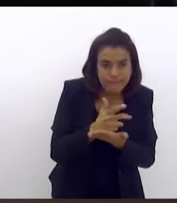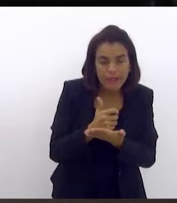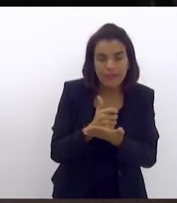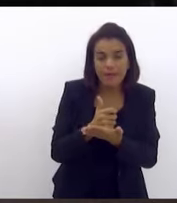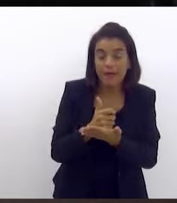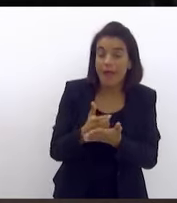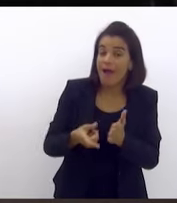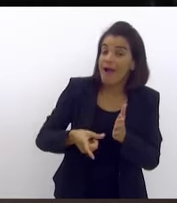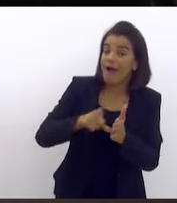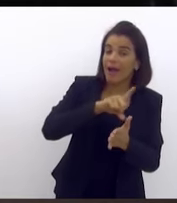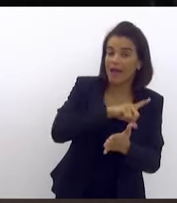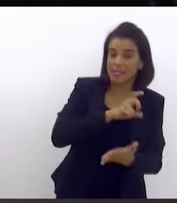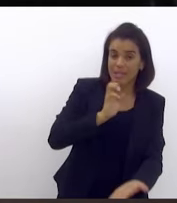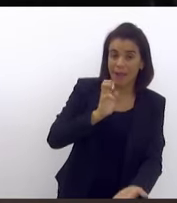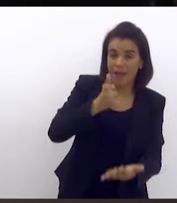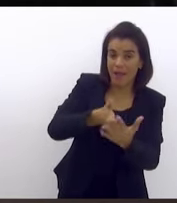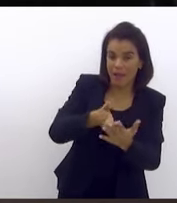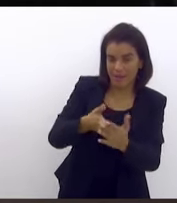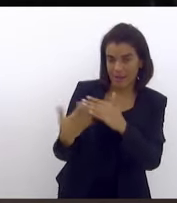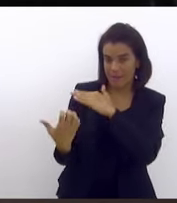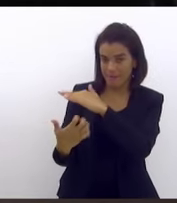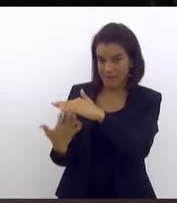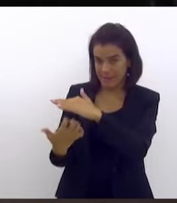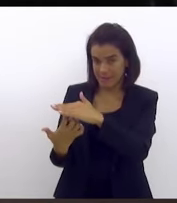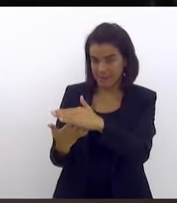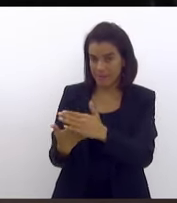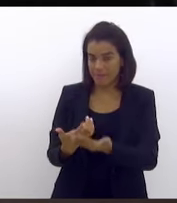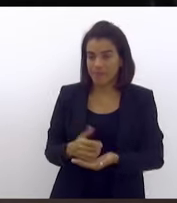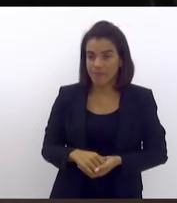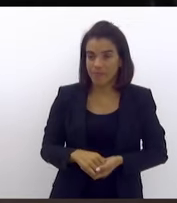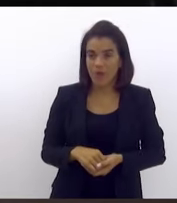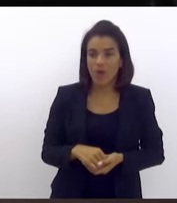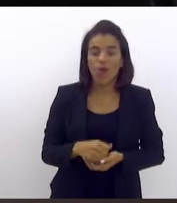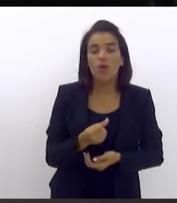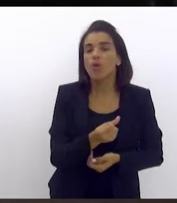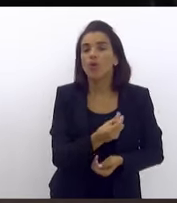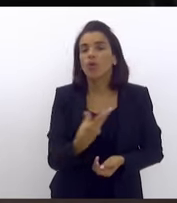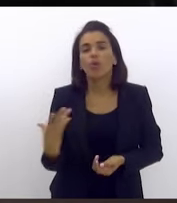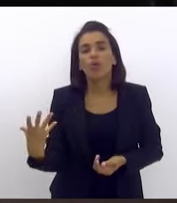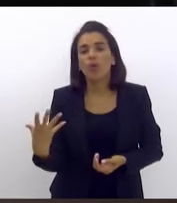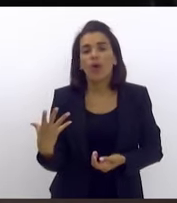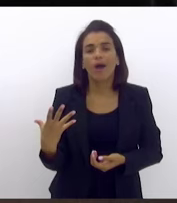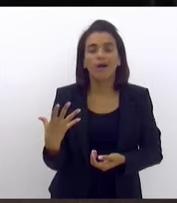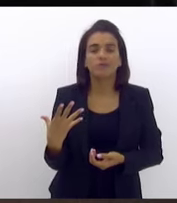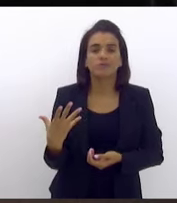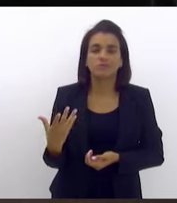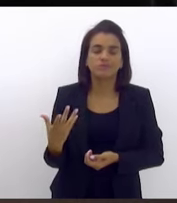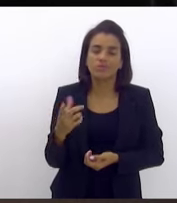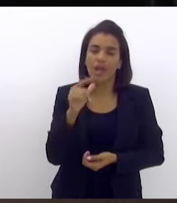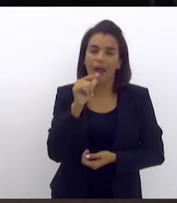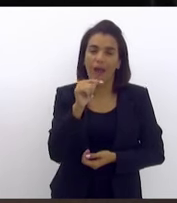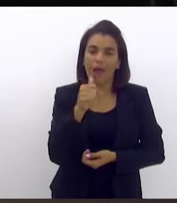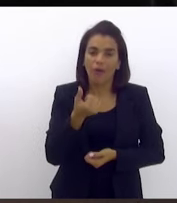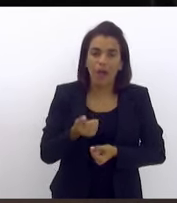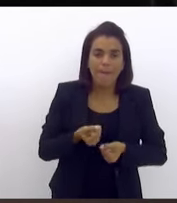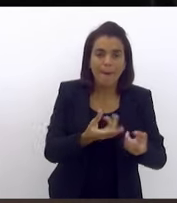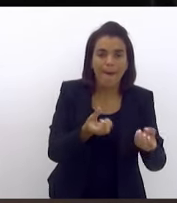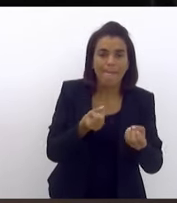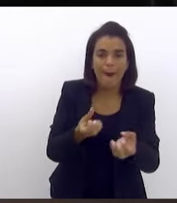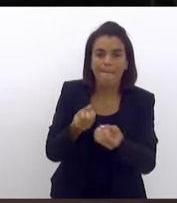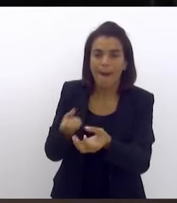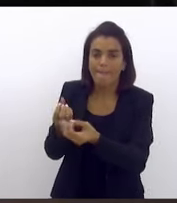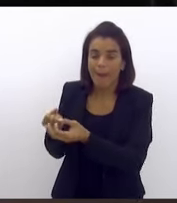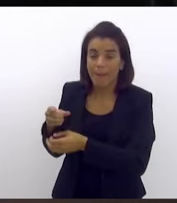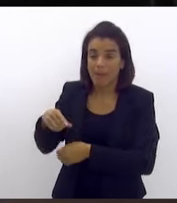SEDAI, de quanto de volume de água, de metros cúbicos de água, era, né, colocado na torneira do morador e quanto